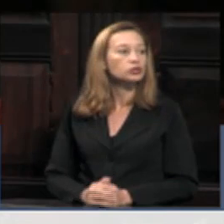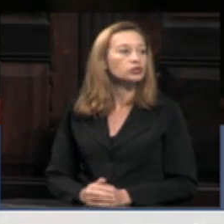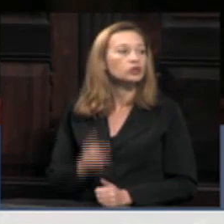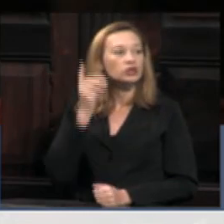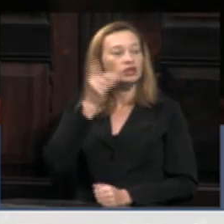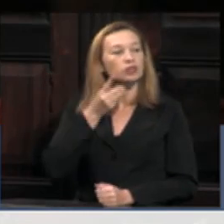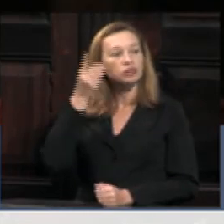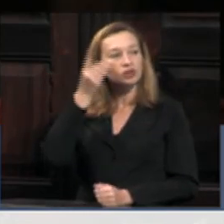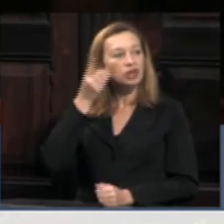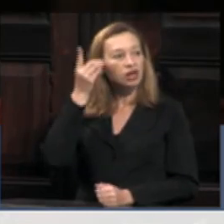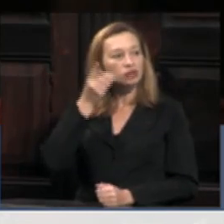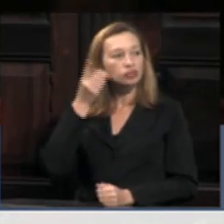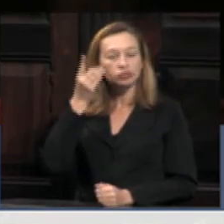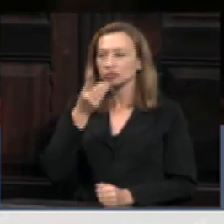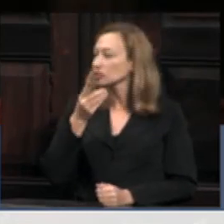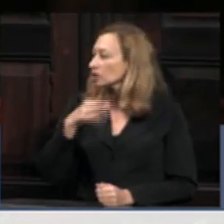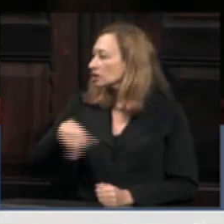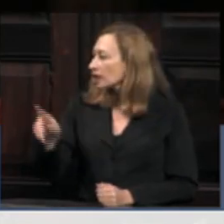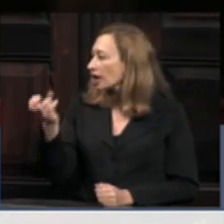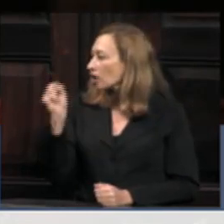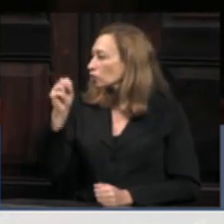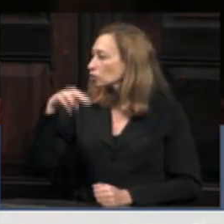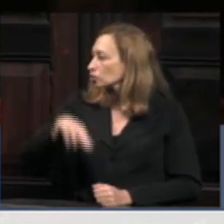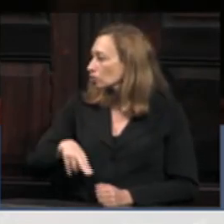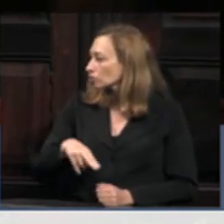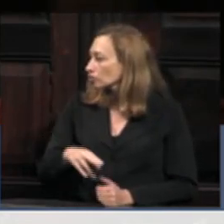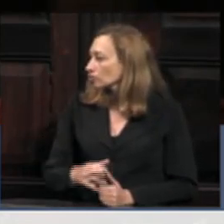deputado Nelson